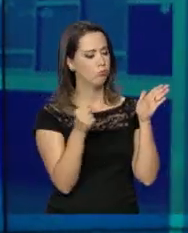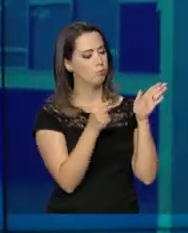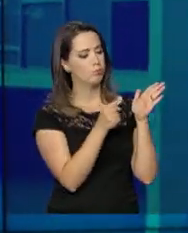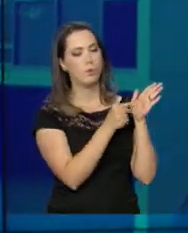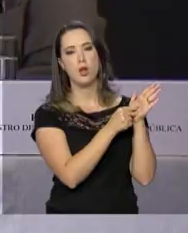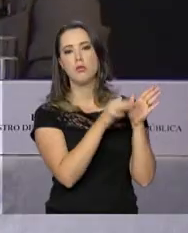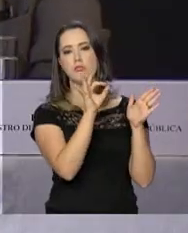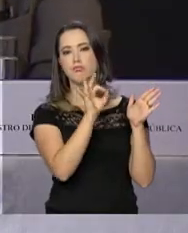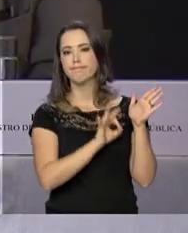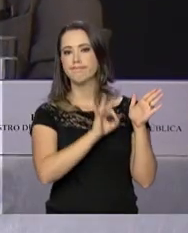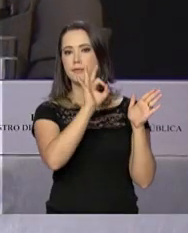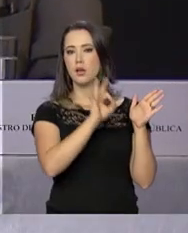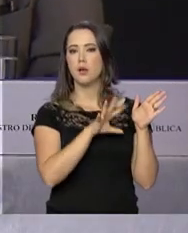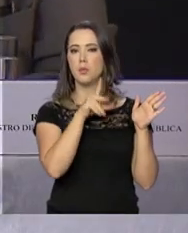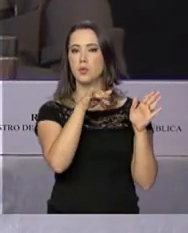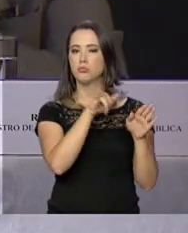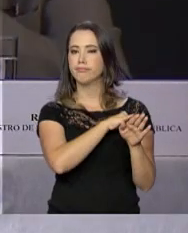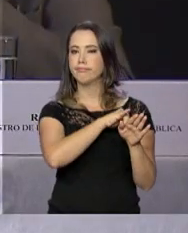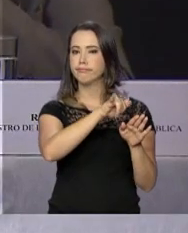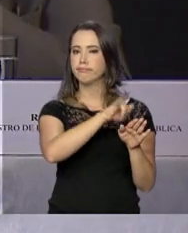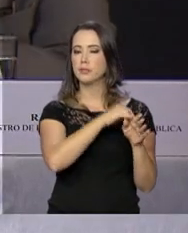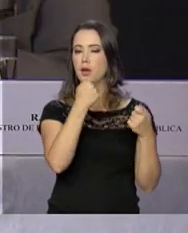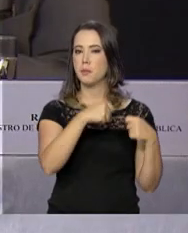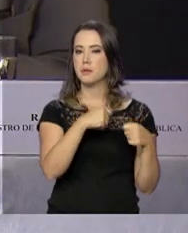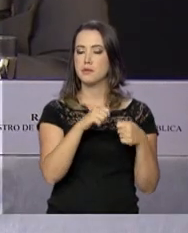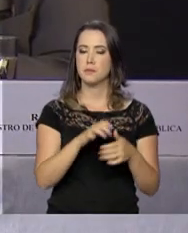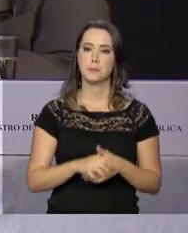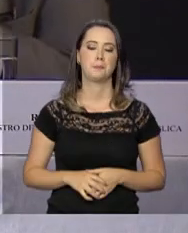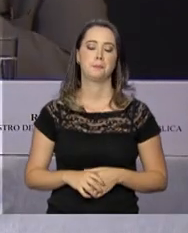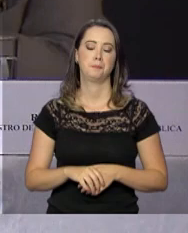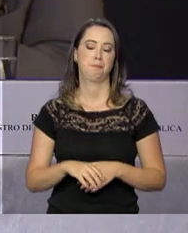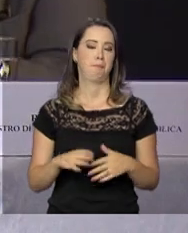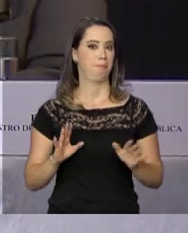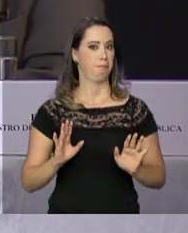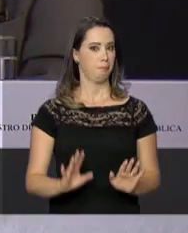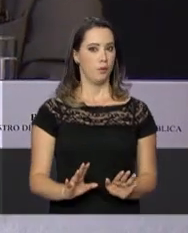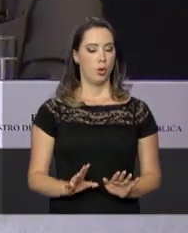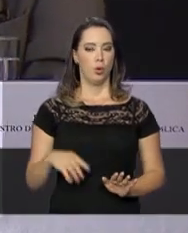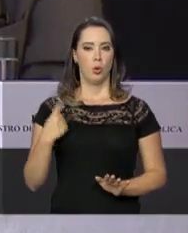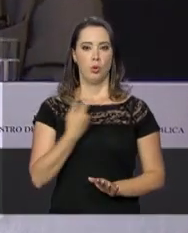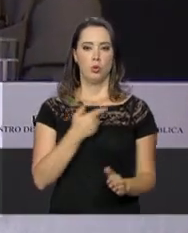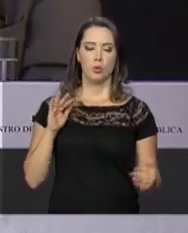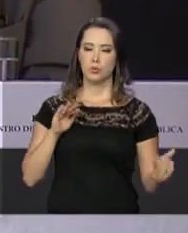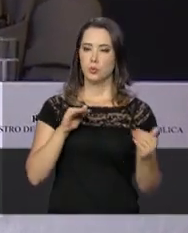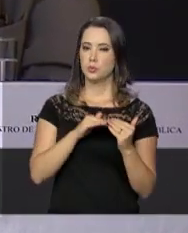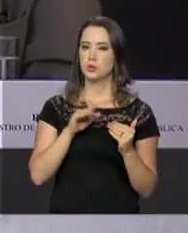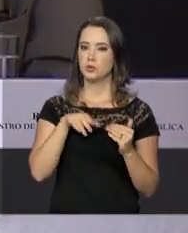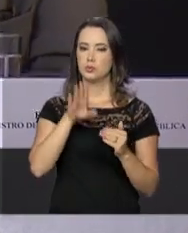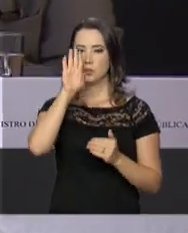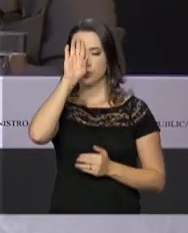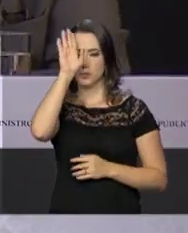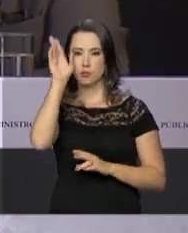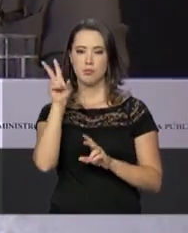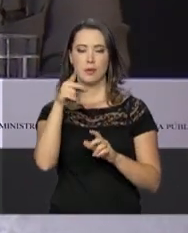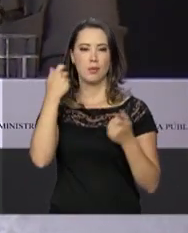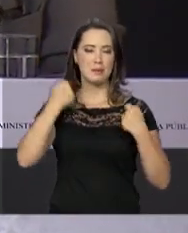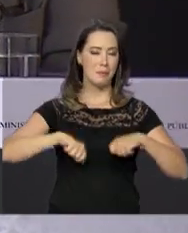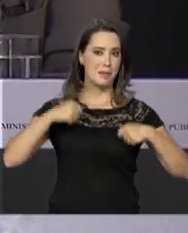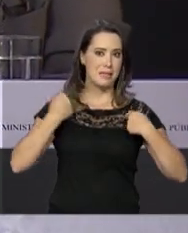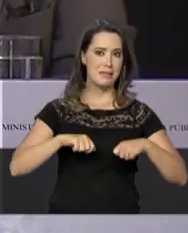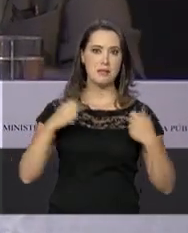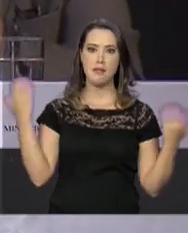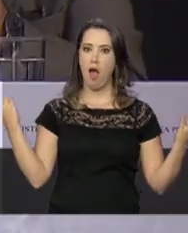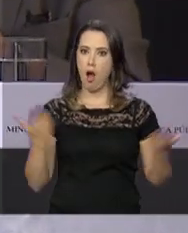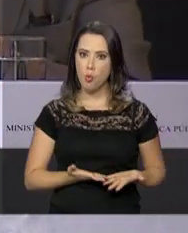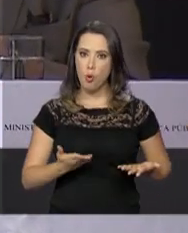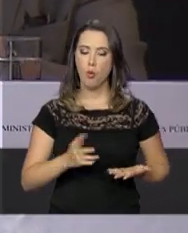pública. Nós procuramos priorizar, sobretudo, a necessidade, a urgência